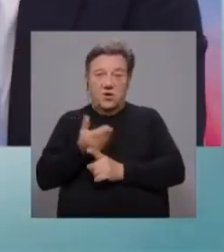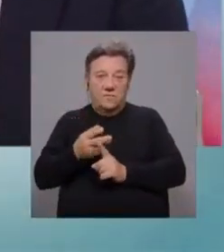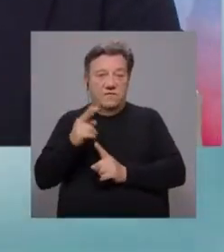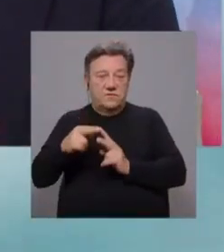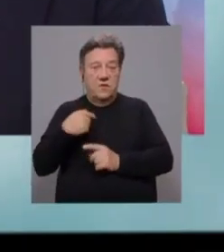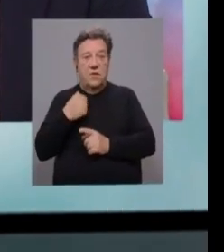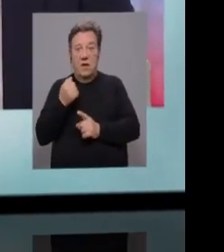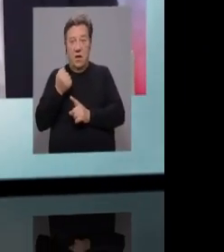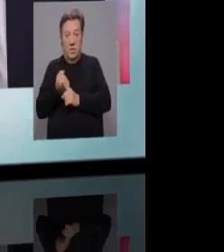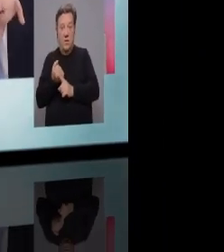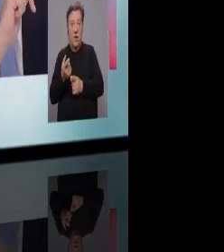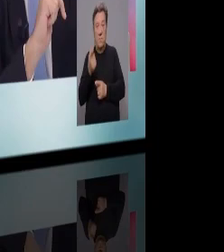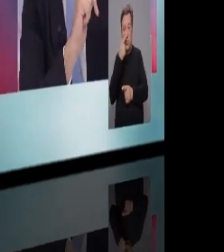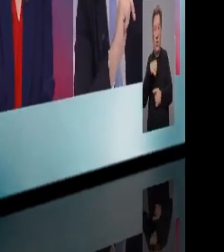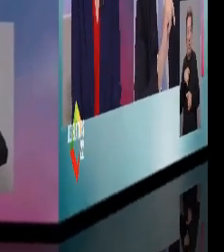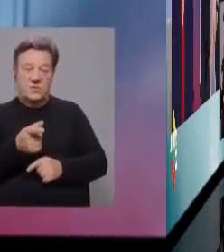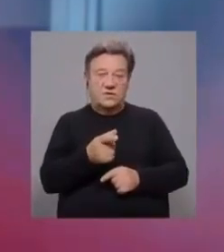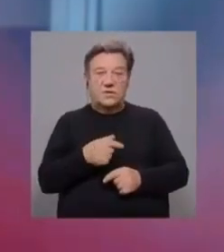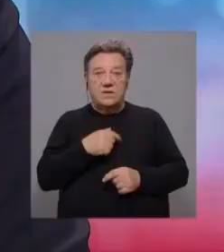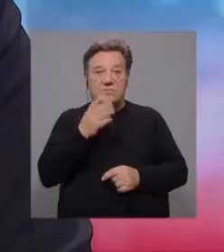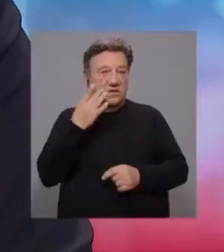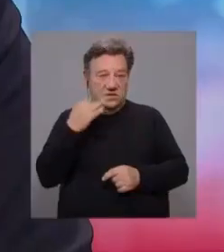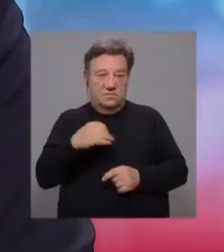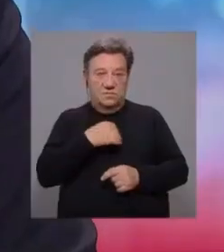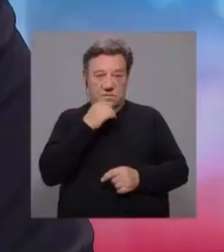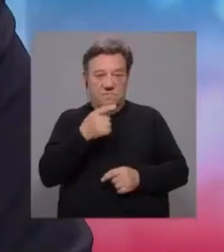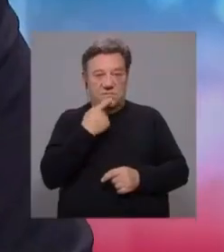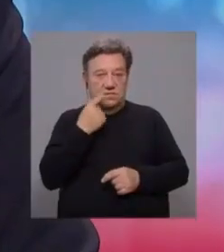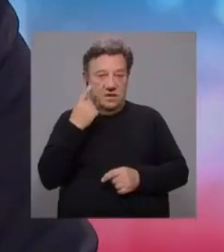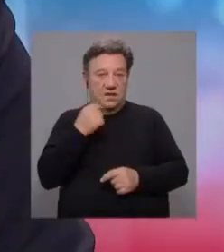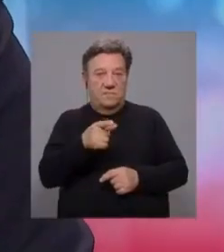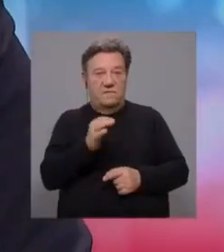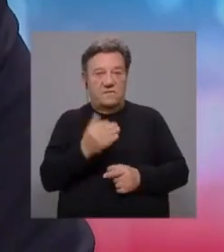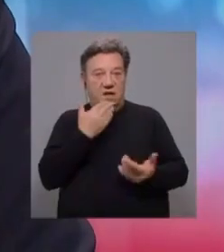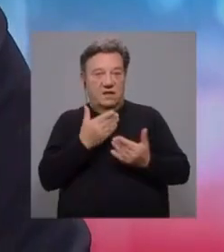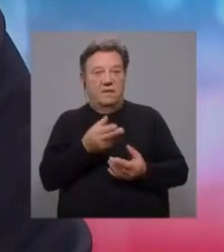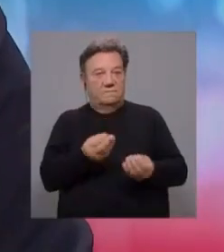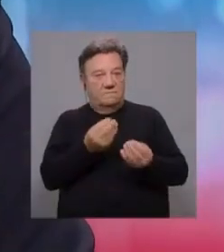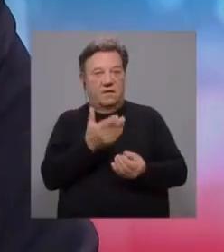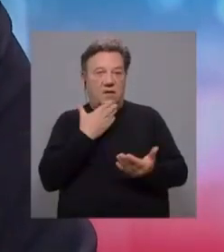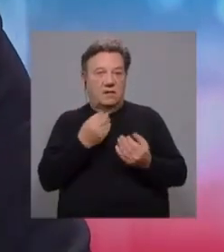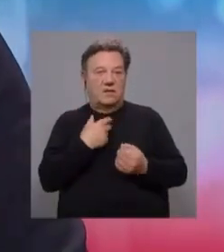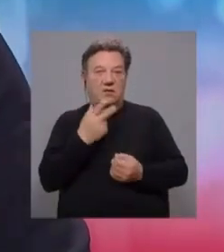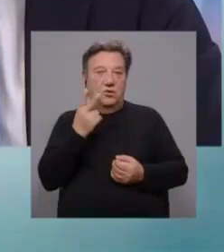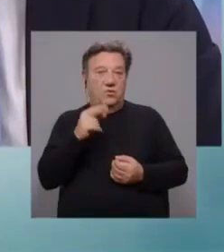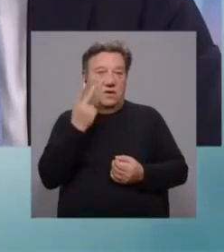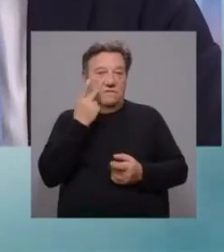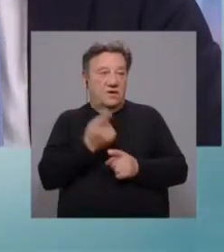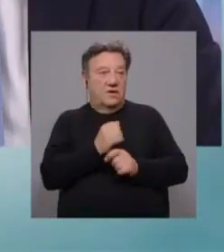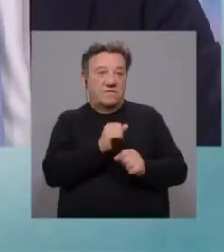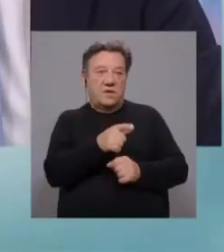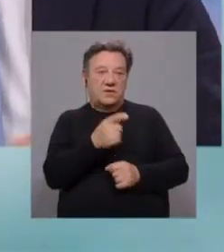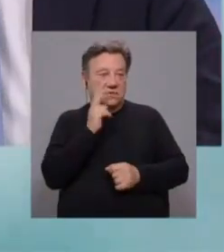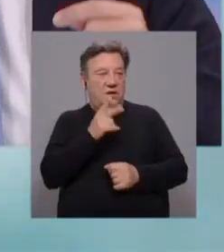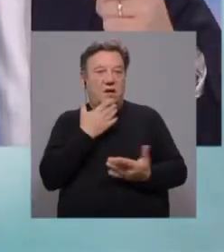mais lucravam com isso, ao contrário de si, que nunca fez nada. De facto percebe-se porque é a Catarina Martins era atriz, porque é uma excelente atriz, tenho que lhe dizer isso, nunca vi nada seu, por acaso, mas é uma excelente